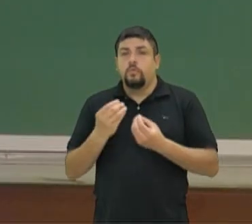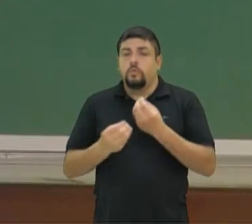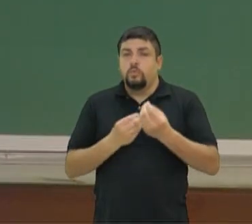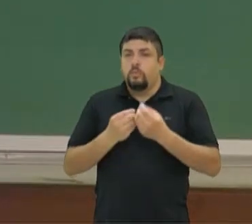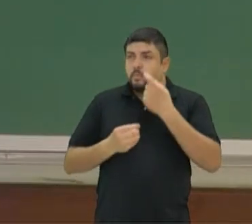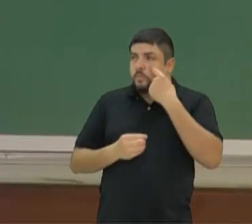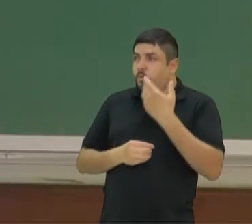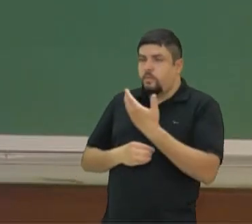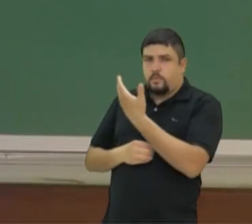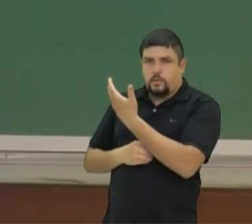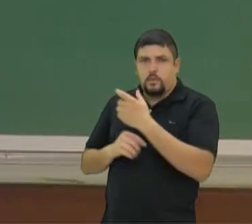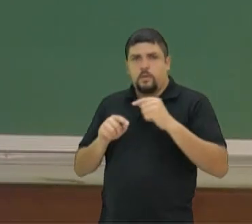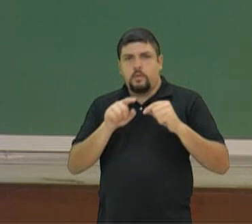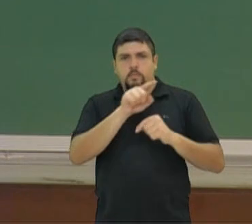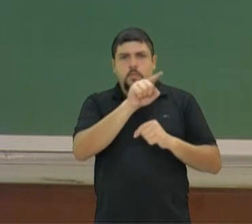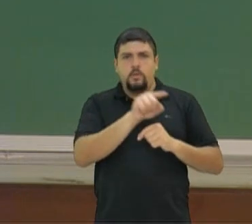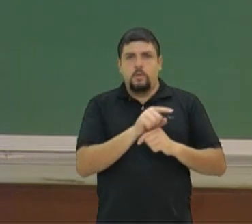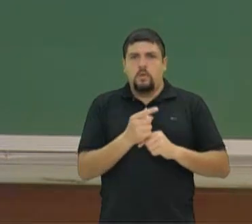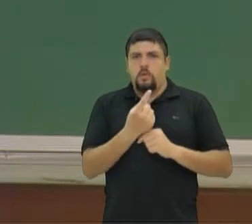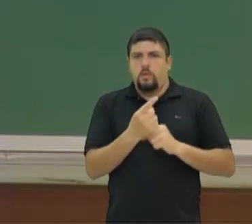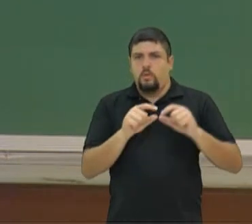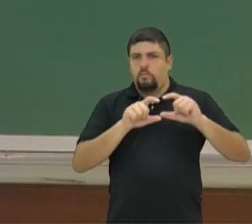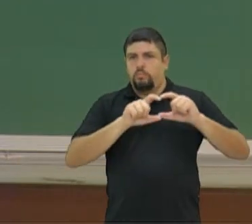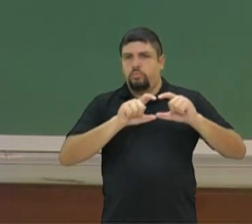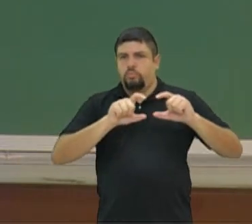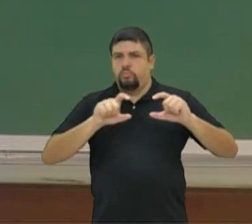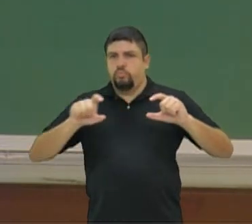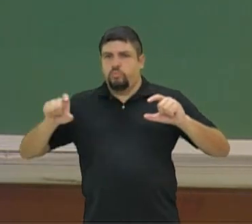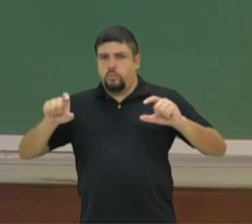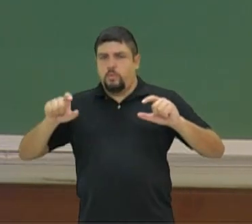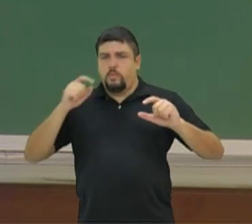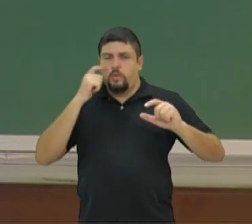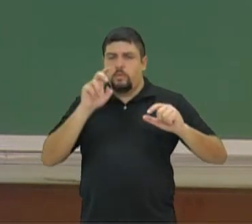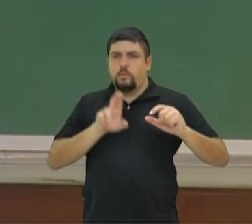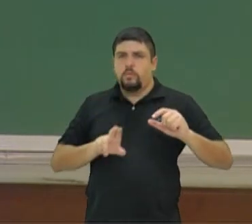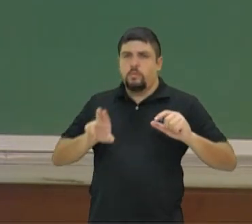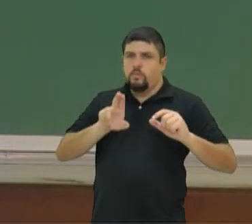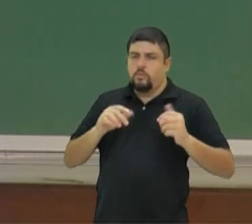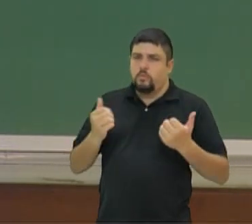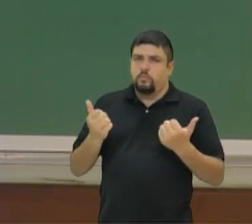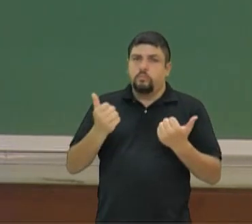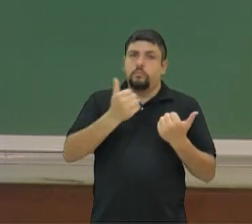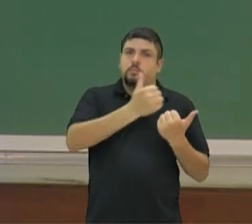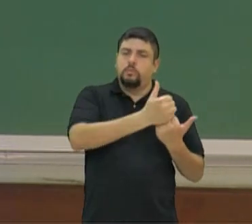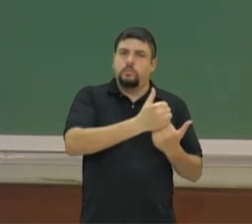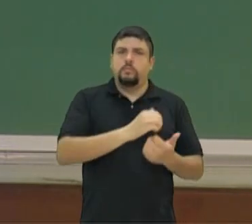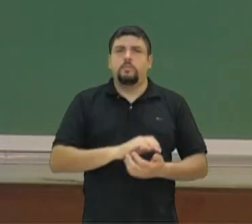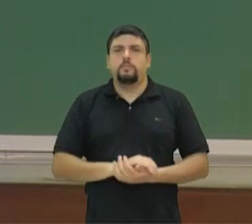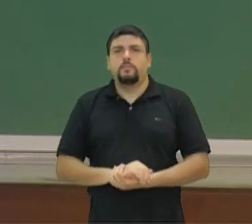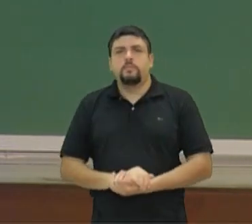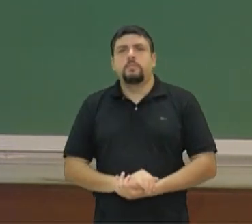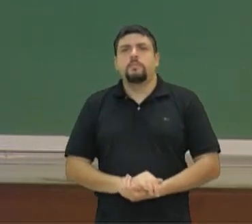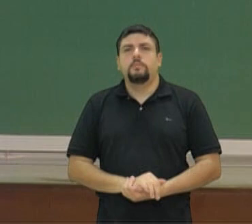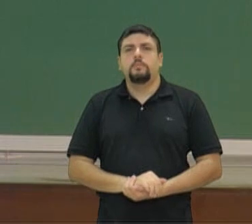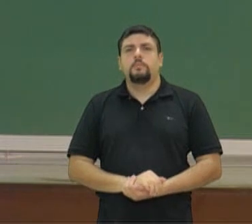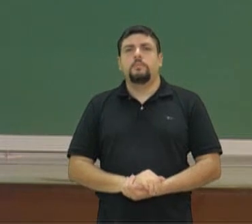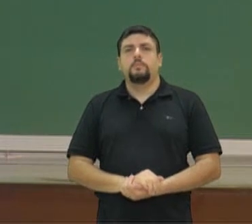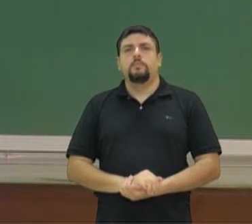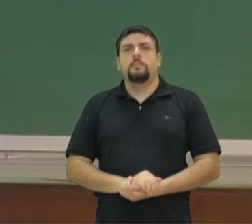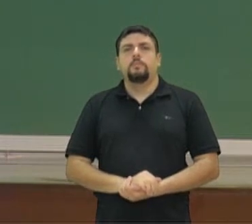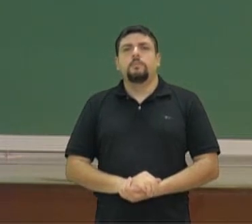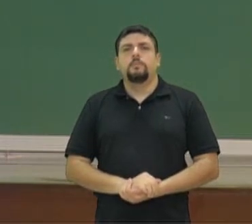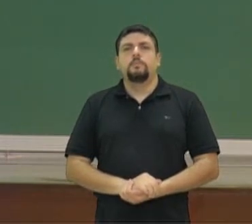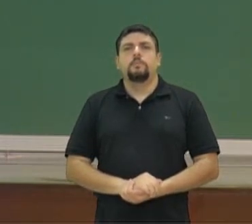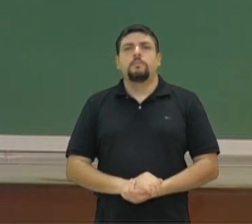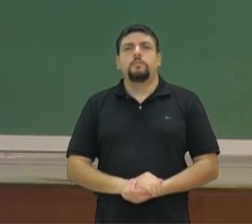Z1, vezes 3 raiz de 2 cosseno de π sobre 4 mais i seno de π sobre 4, que é o teu